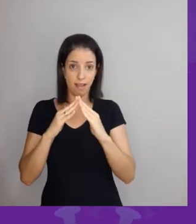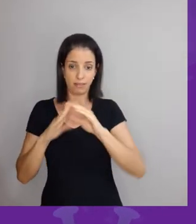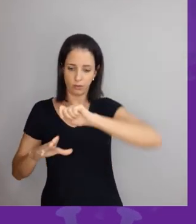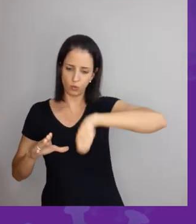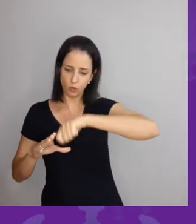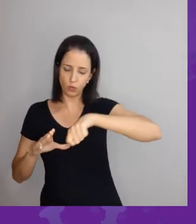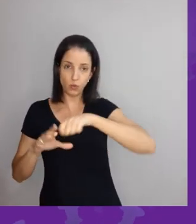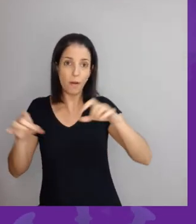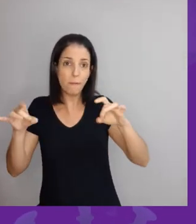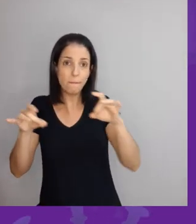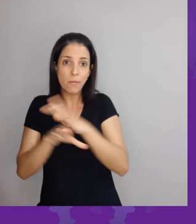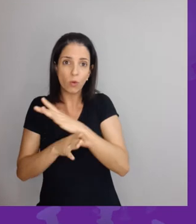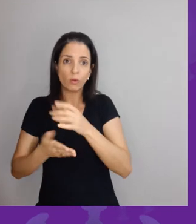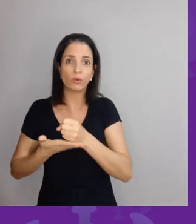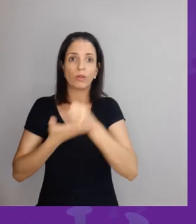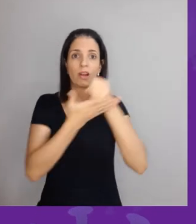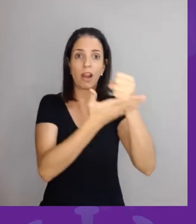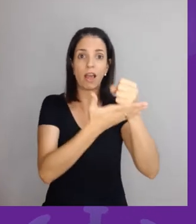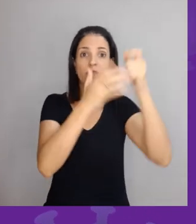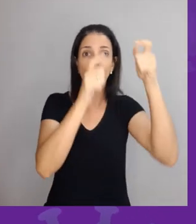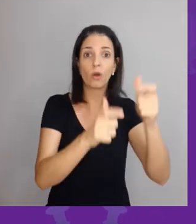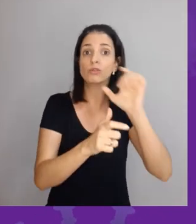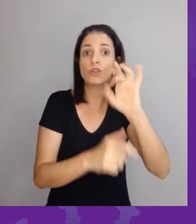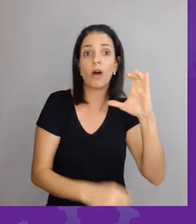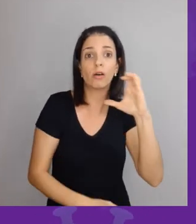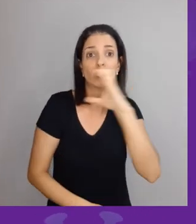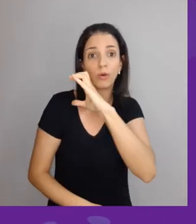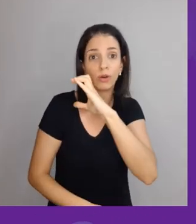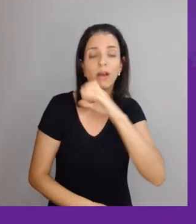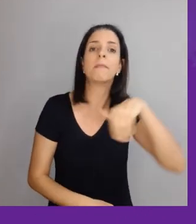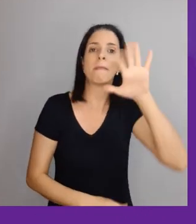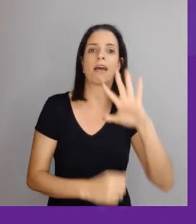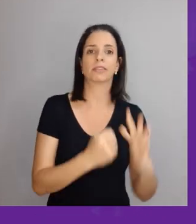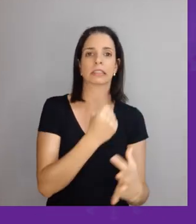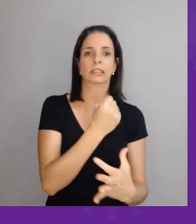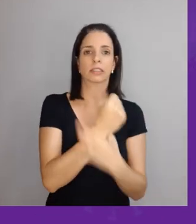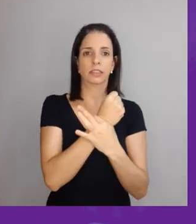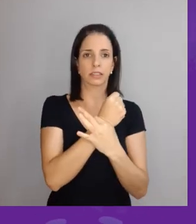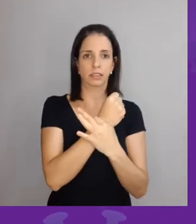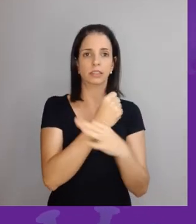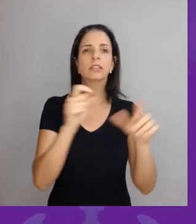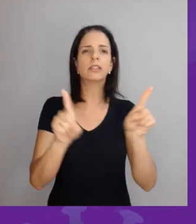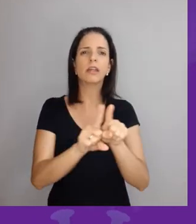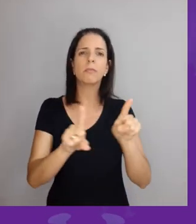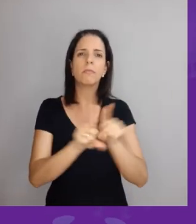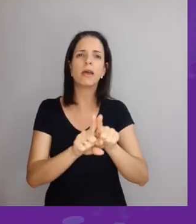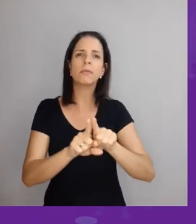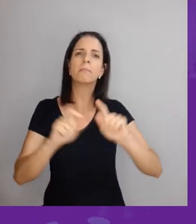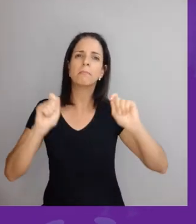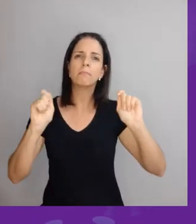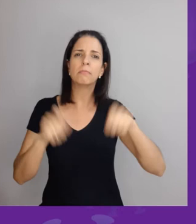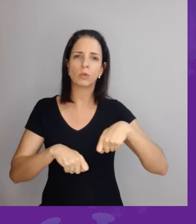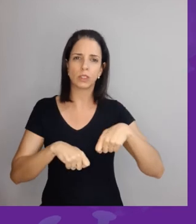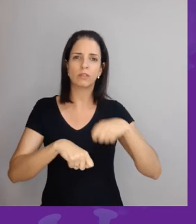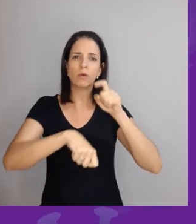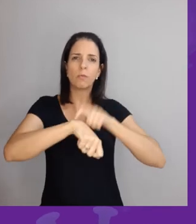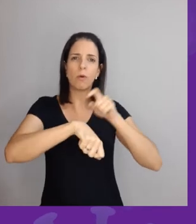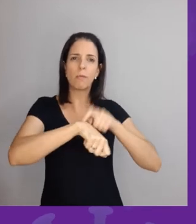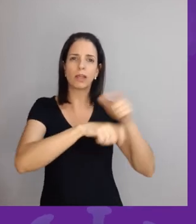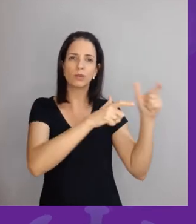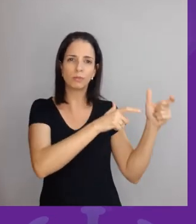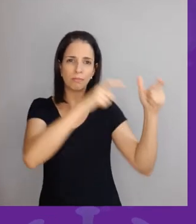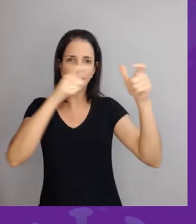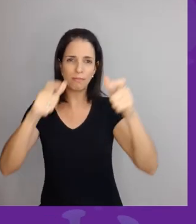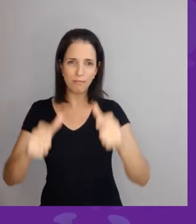casa e arrumar um lugar onde ela possa esquentar a comida na hora de comer e ainda mais seguro outra opção também ele na hora que fosse